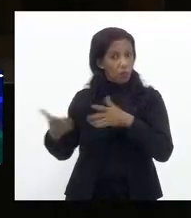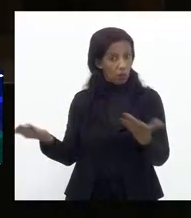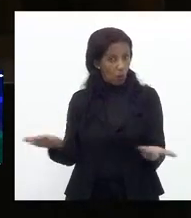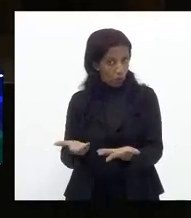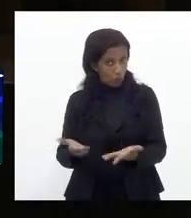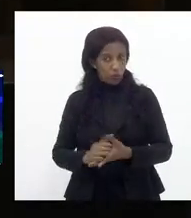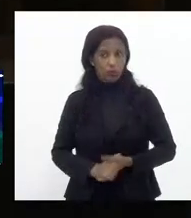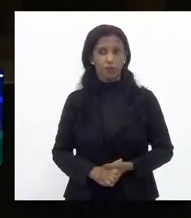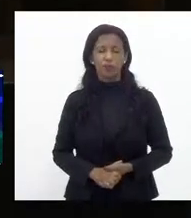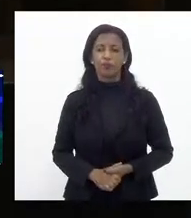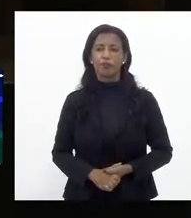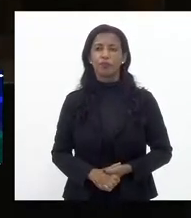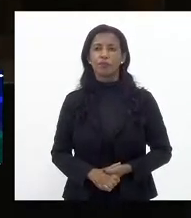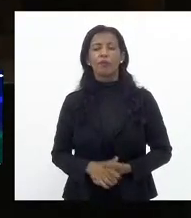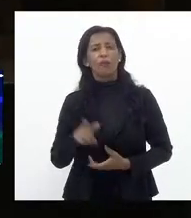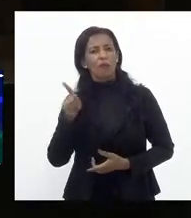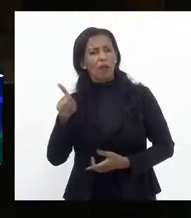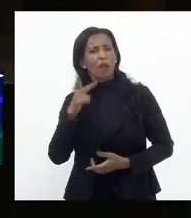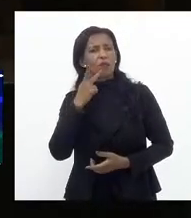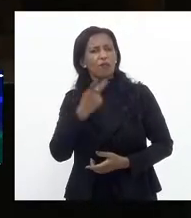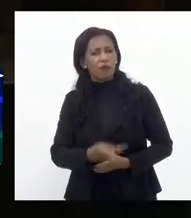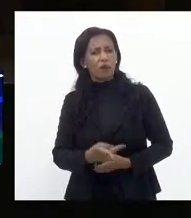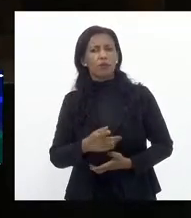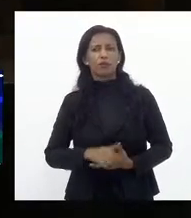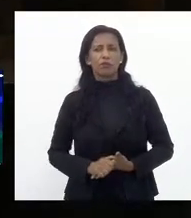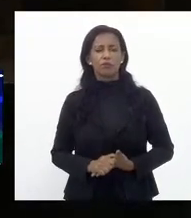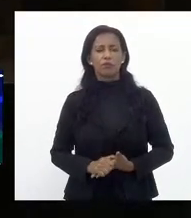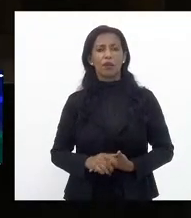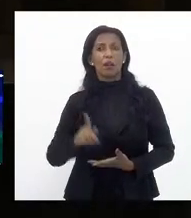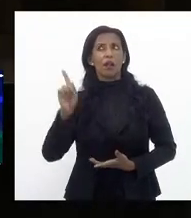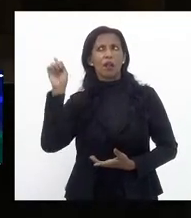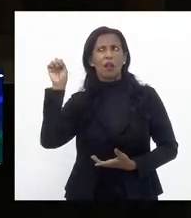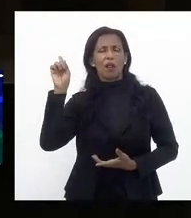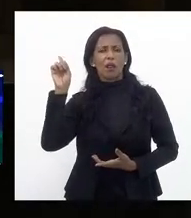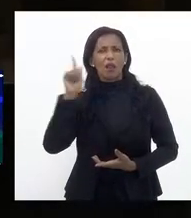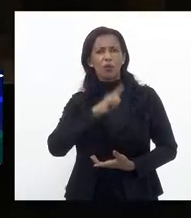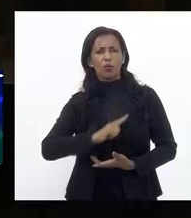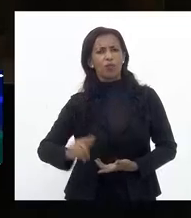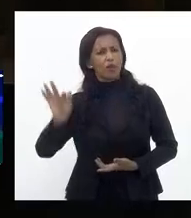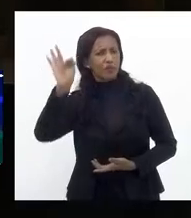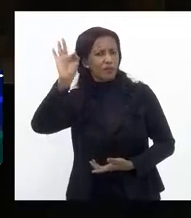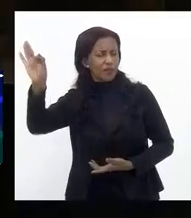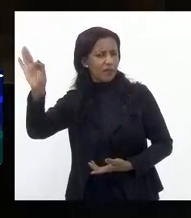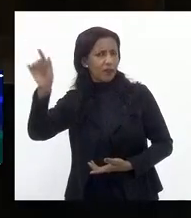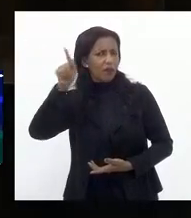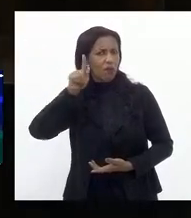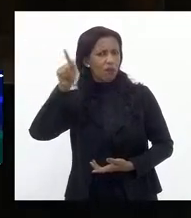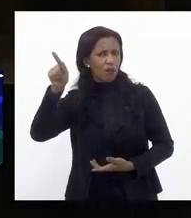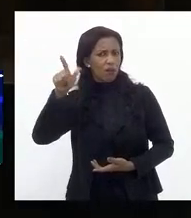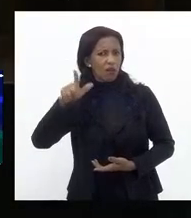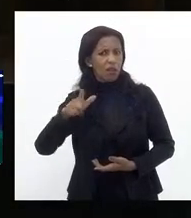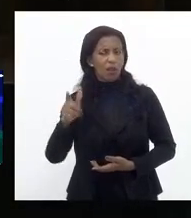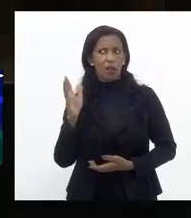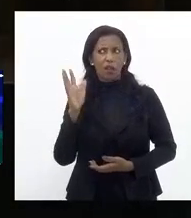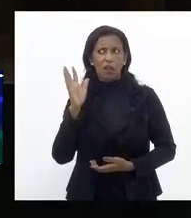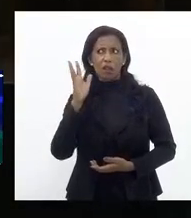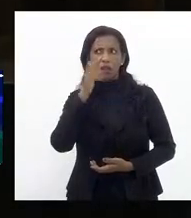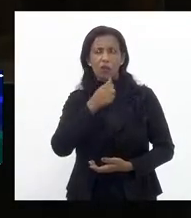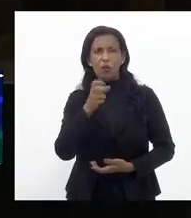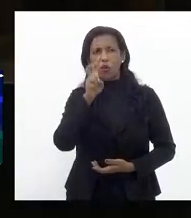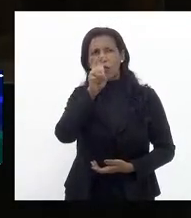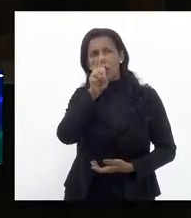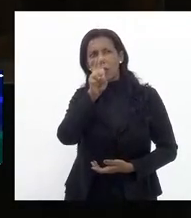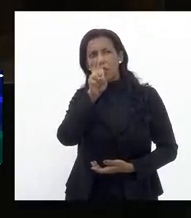hoje, ela disse, lá no governo federal, demorou 5 meses para